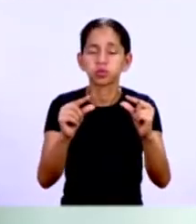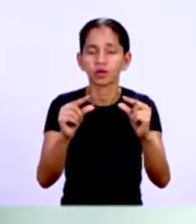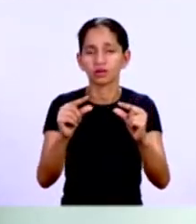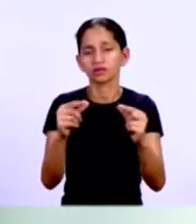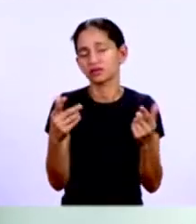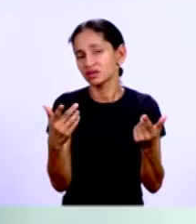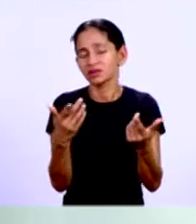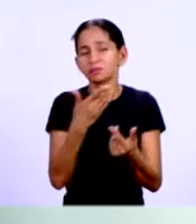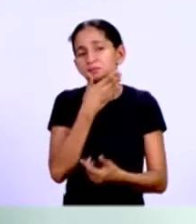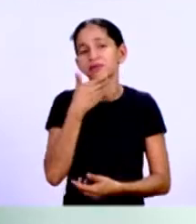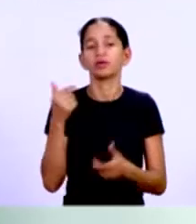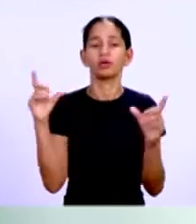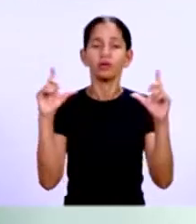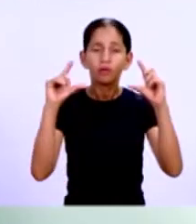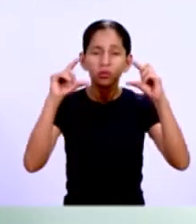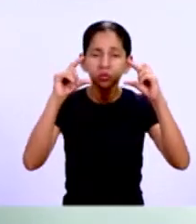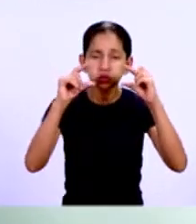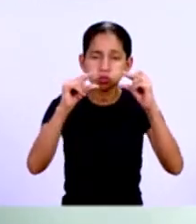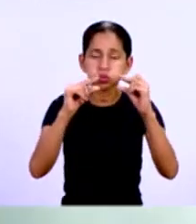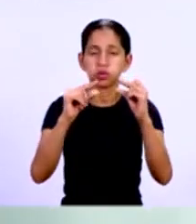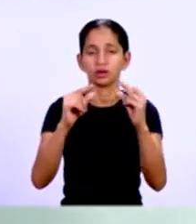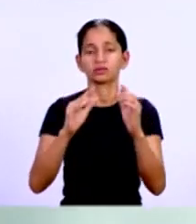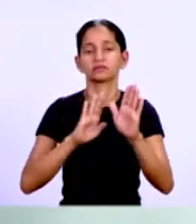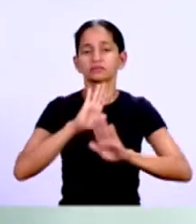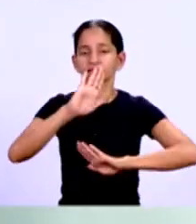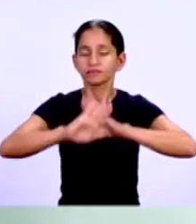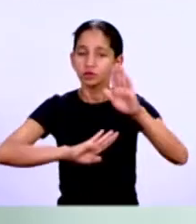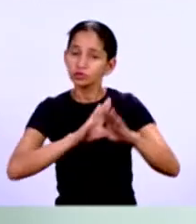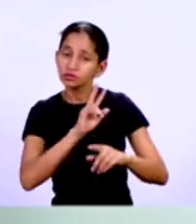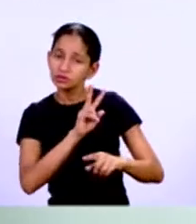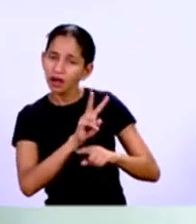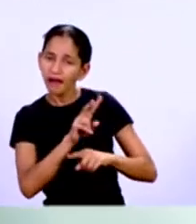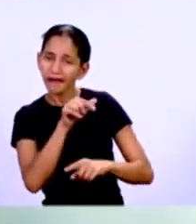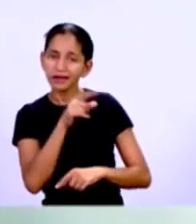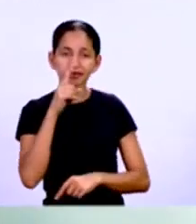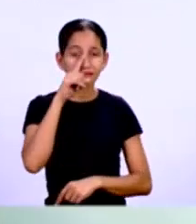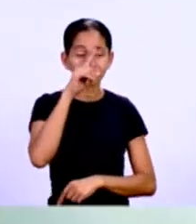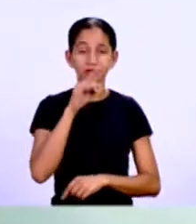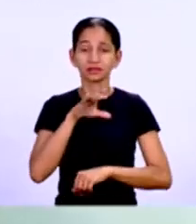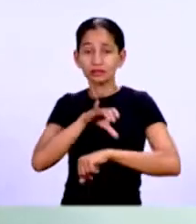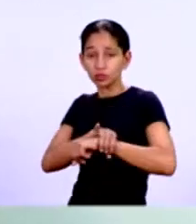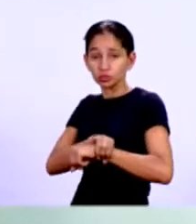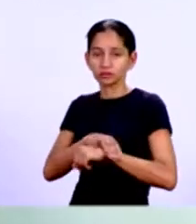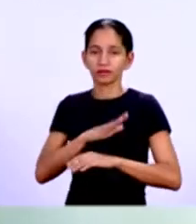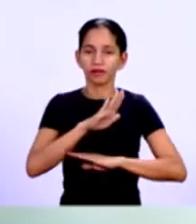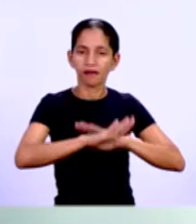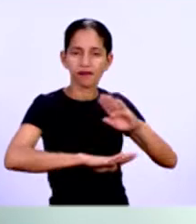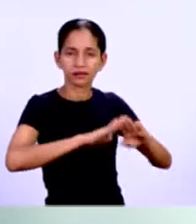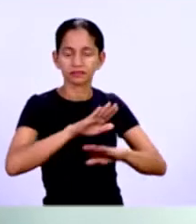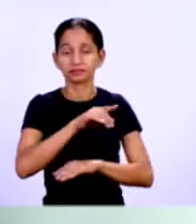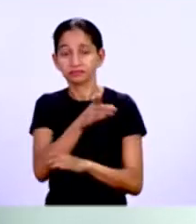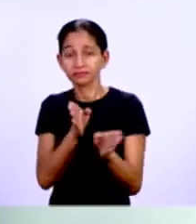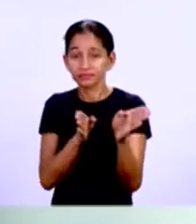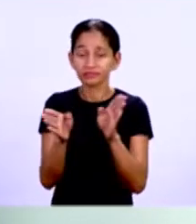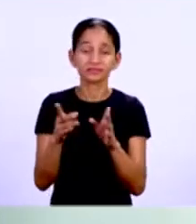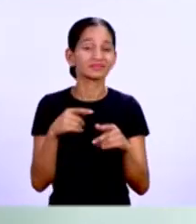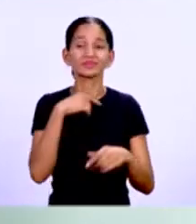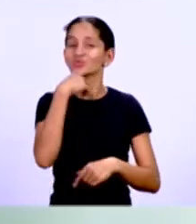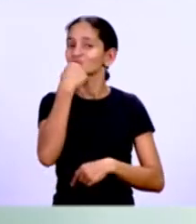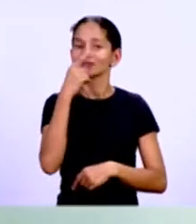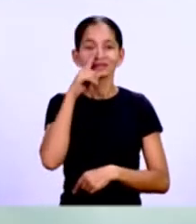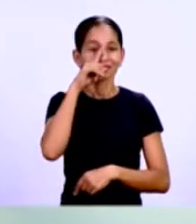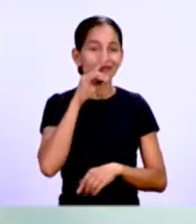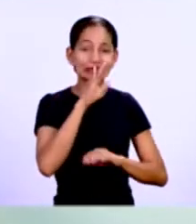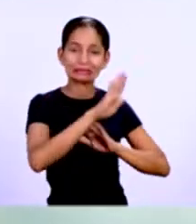como você pode gerenciar o risco? Você tem que tentar se proteger dele. O risco, a gente não consegue controlar